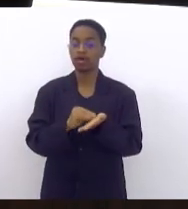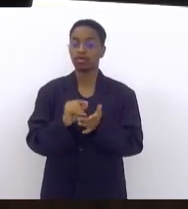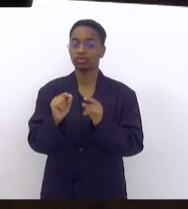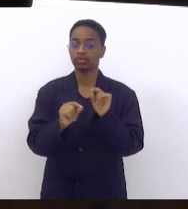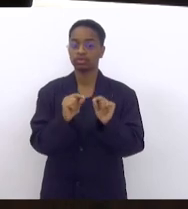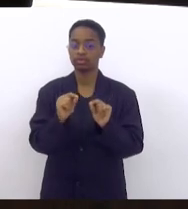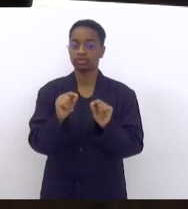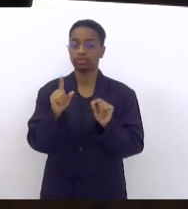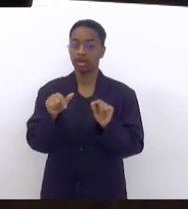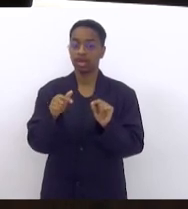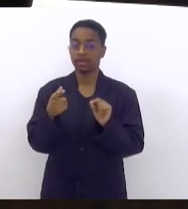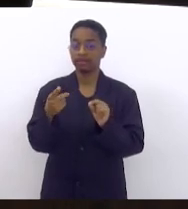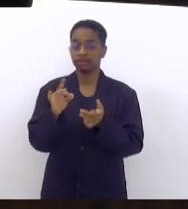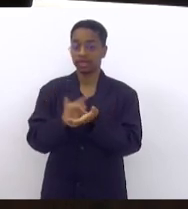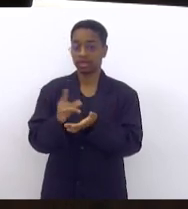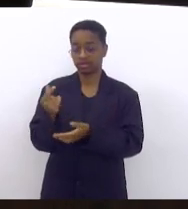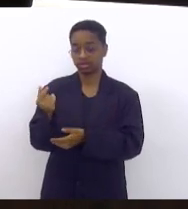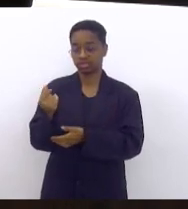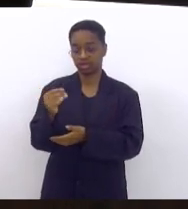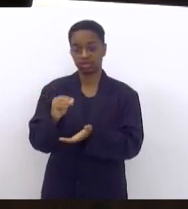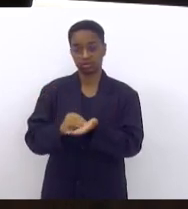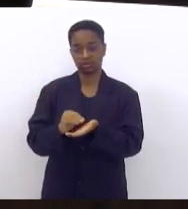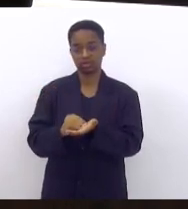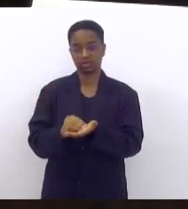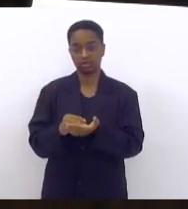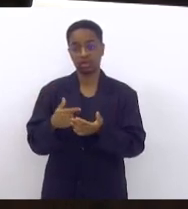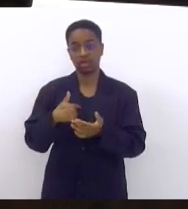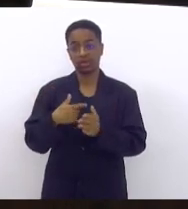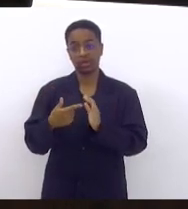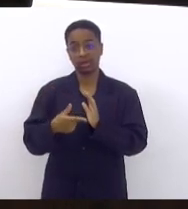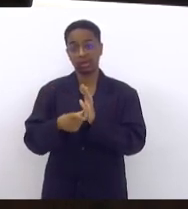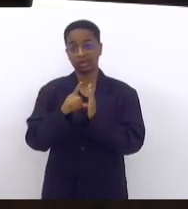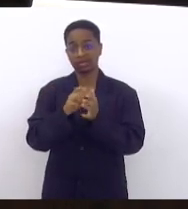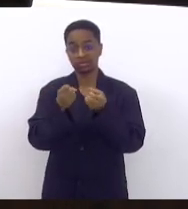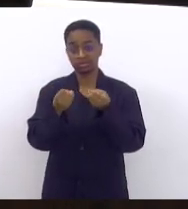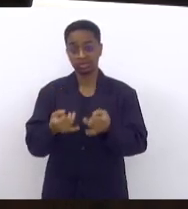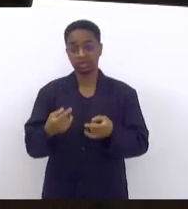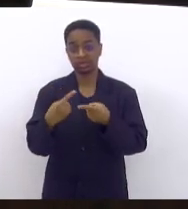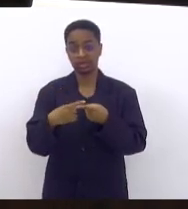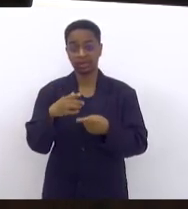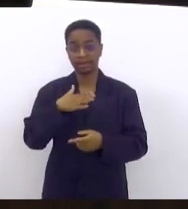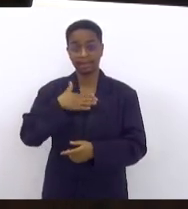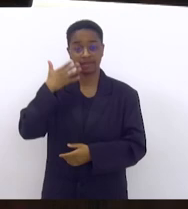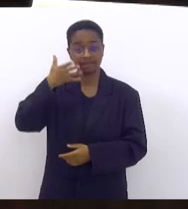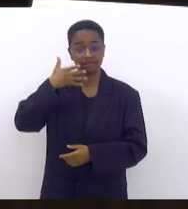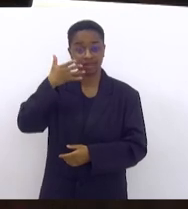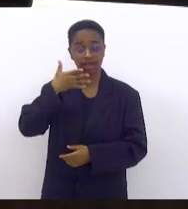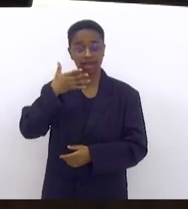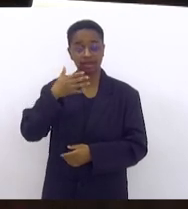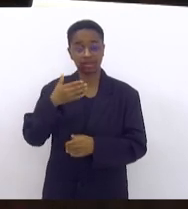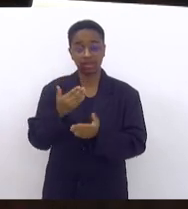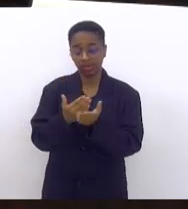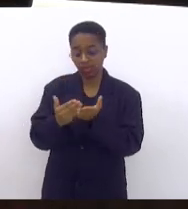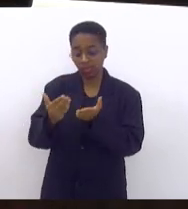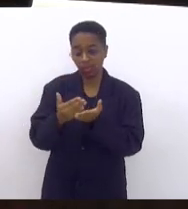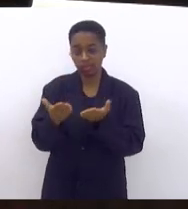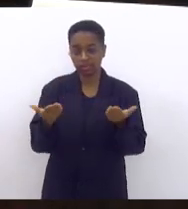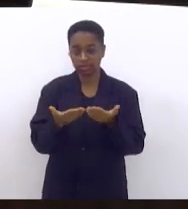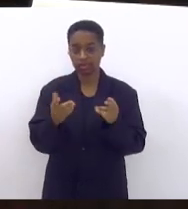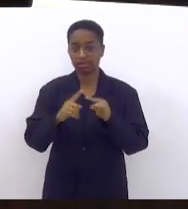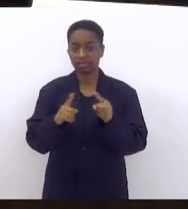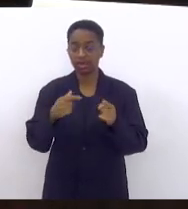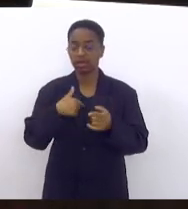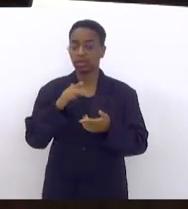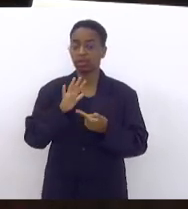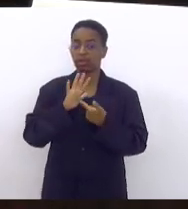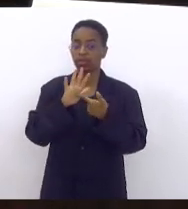questão financeira. Eu já estou até antecipando, deputado, porque a minha fala, apesar de ser uma fala introdutória, eu já estou dando hoje